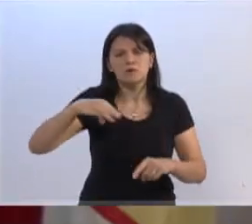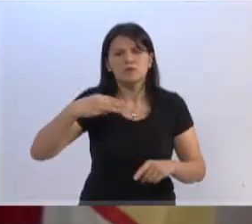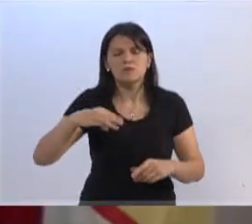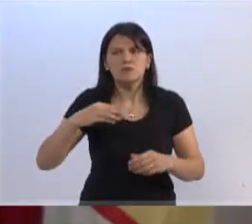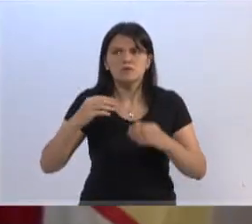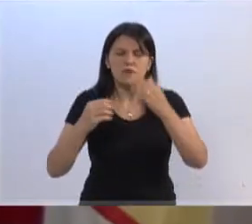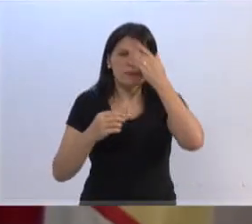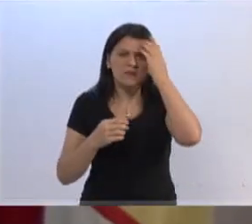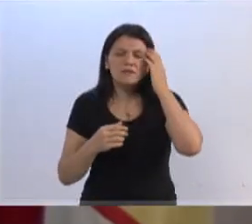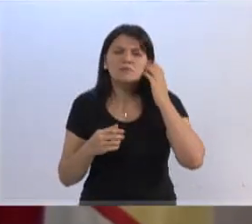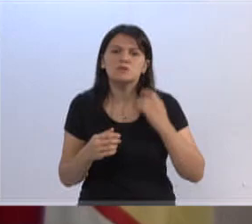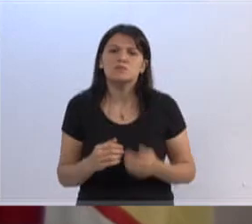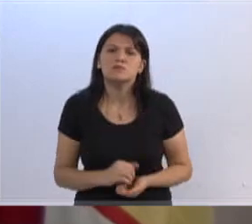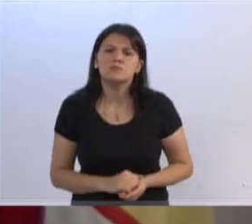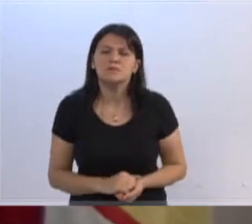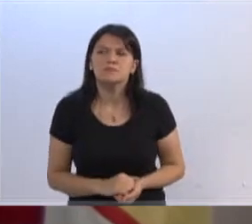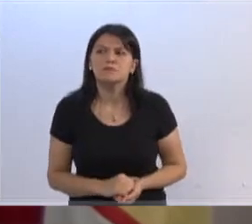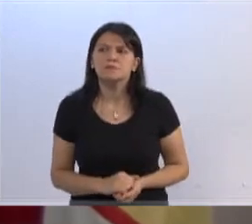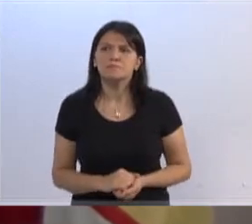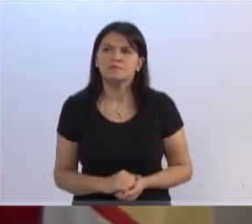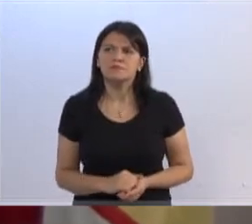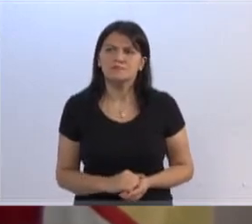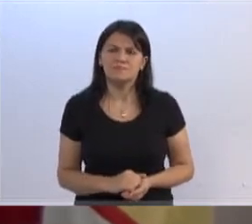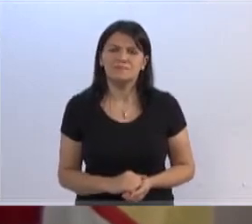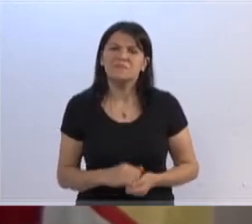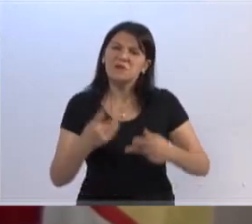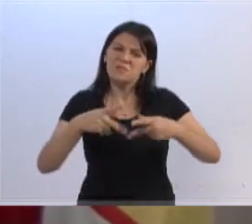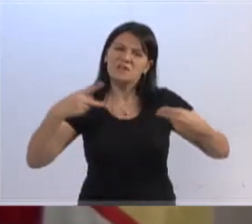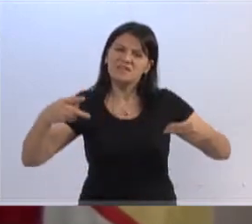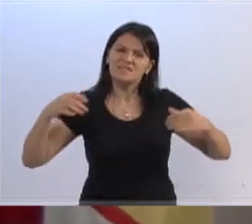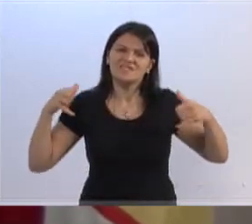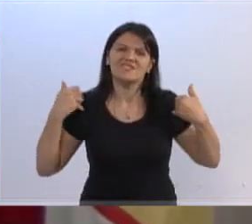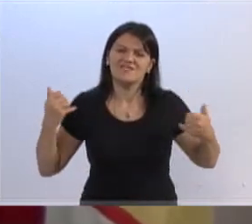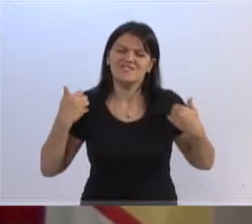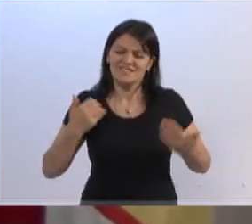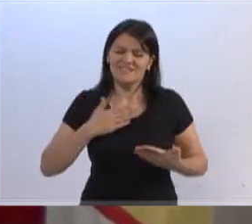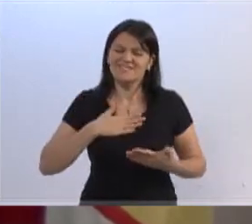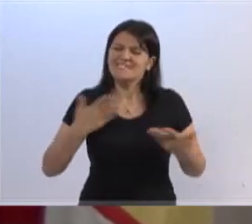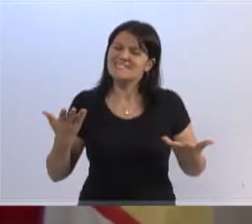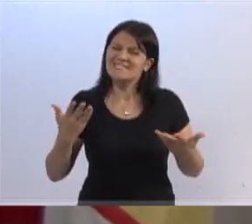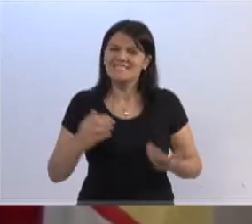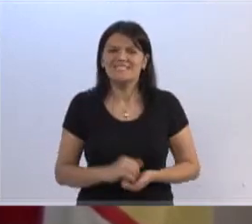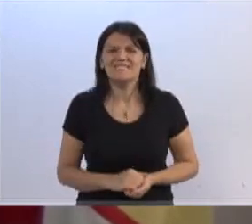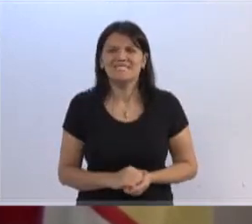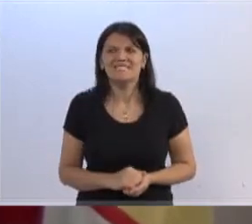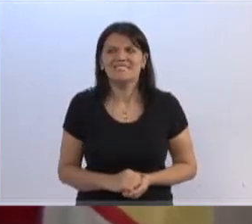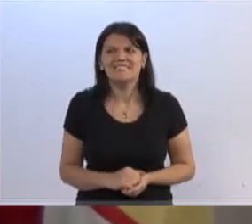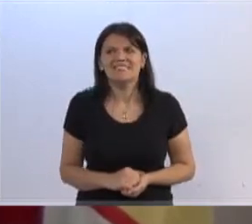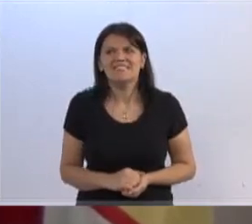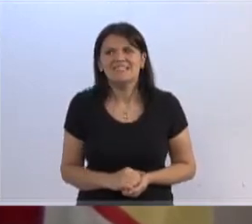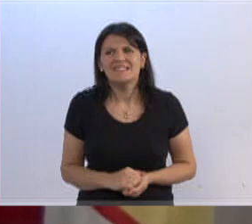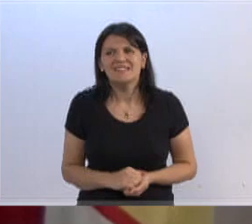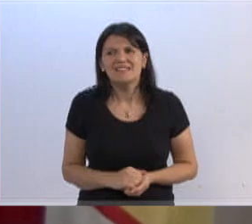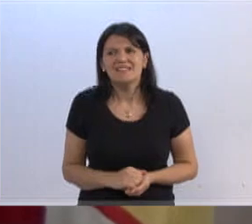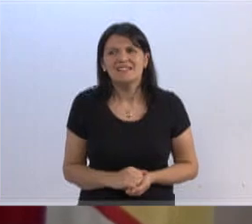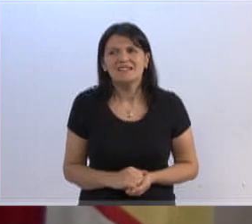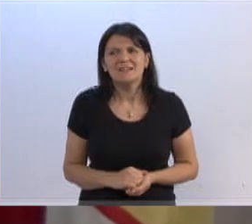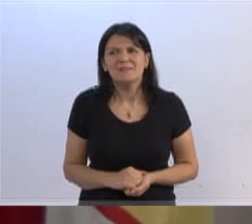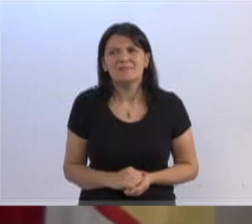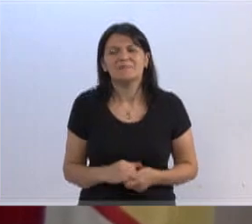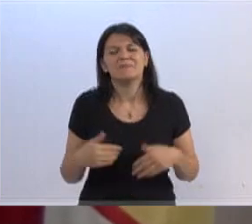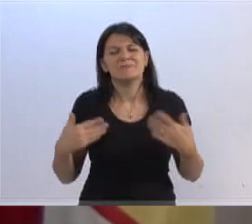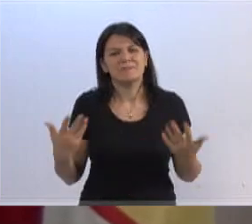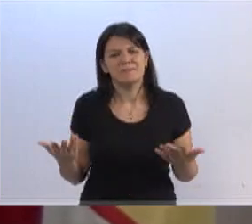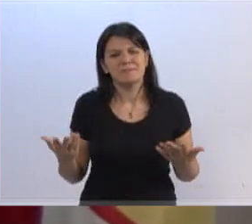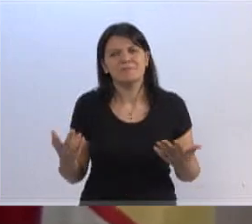5 minutos total. Presente de aniversário, então? O pessoal está vendo que eu estou empolgado, o pessoal está querendo continuar, mas vamos lá, né? Então é o